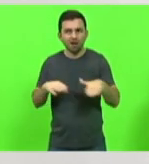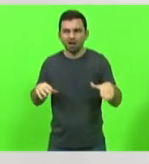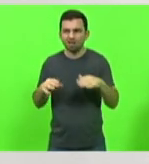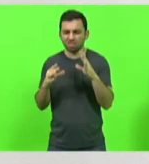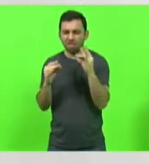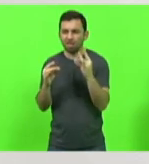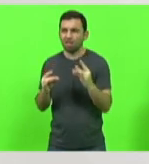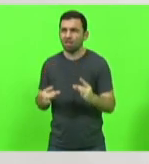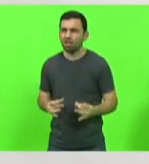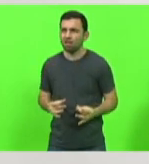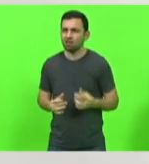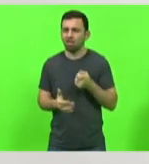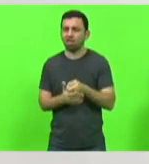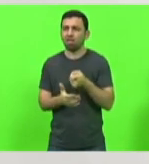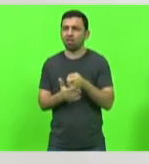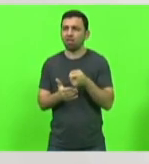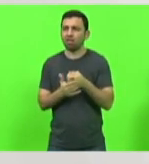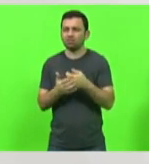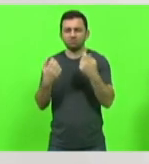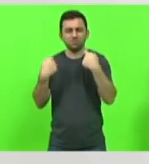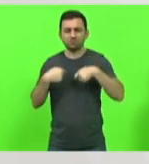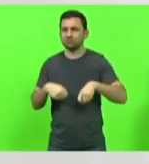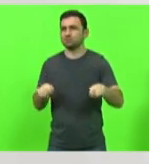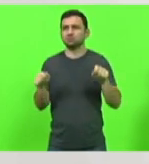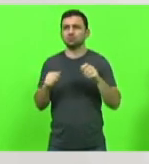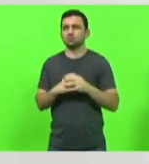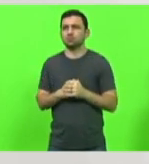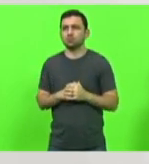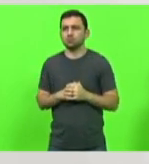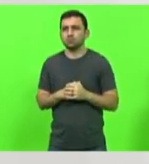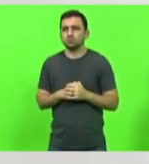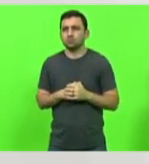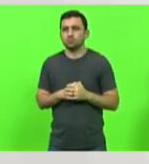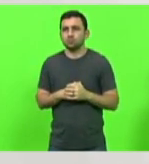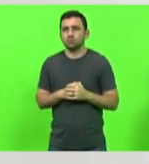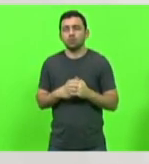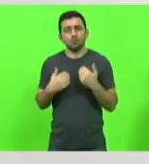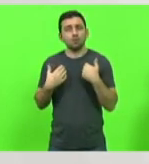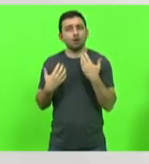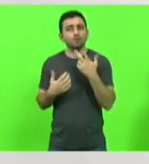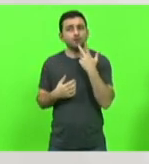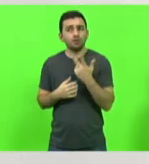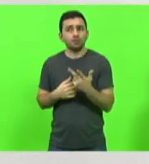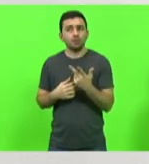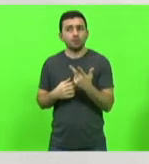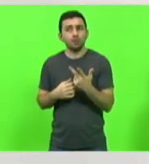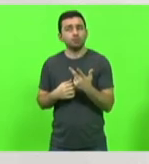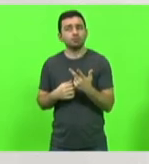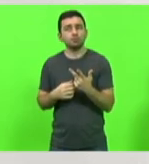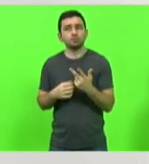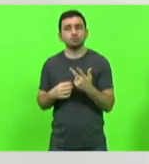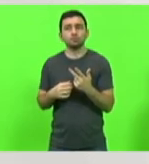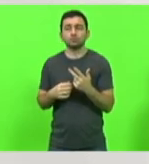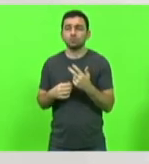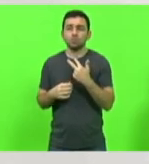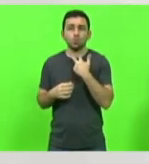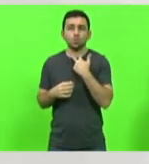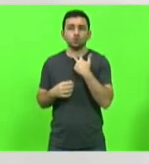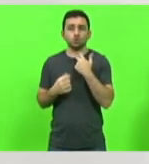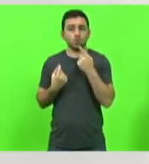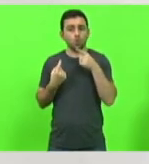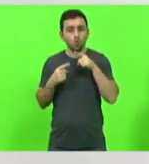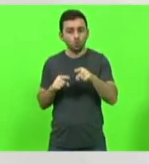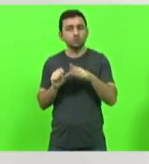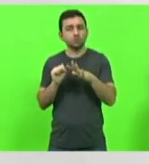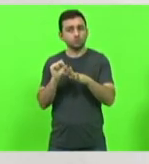exigências desnecessárias, nada, aqui eu queria abrir um parênteses, nada que vá contra a segurança